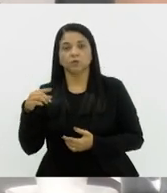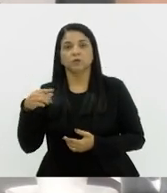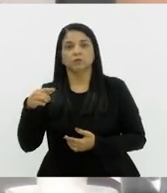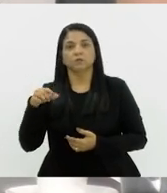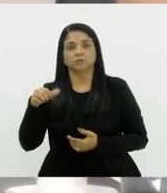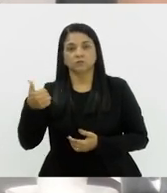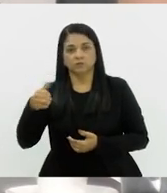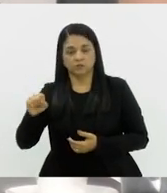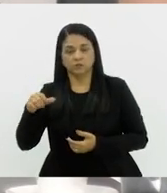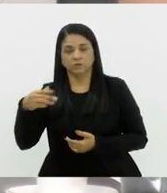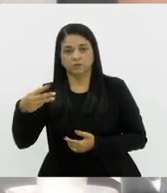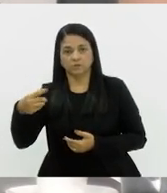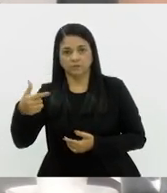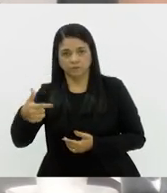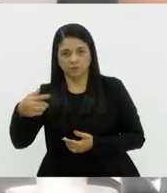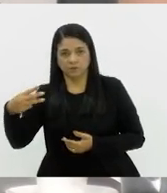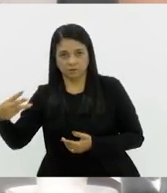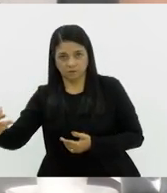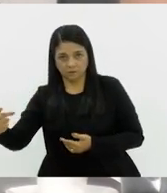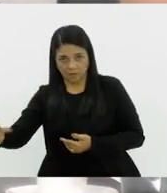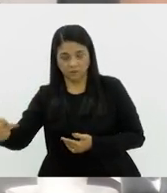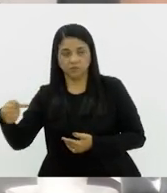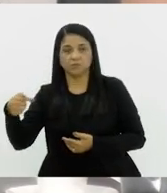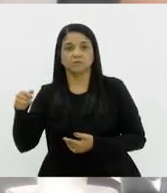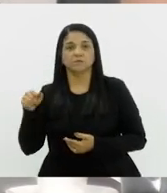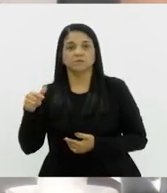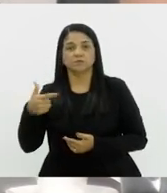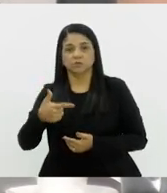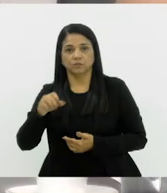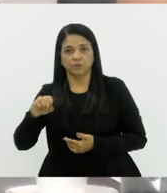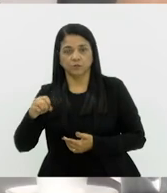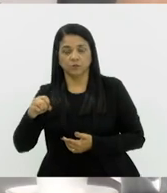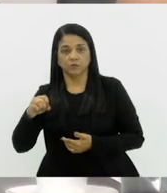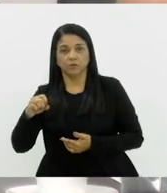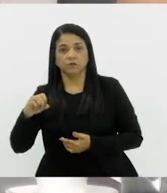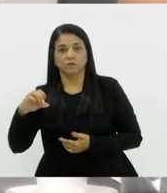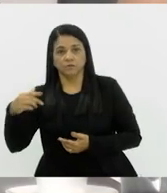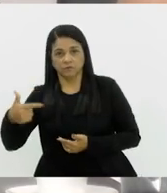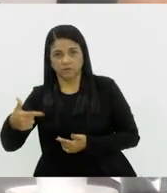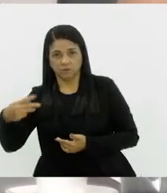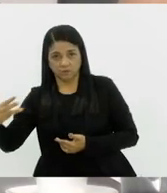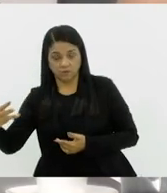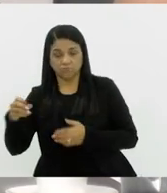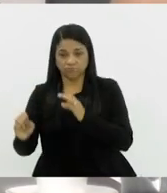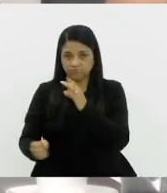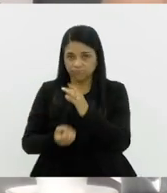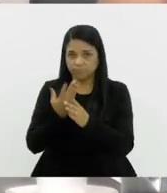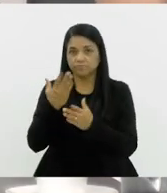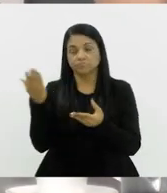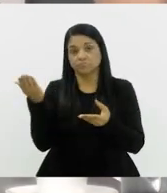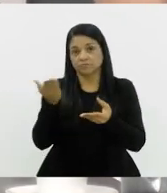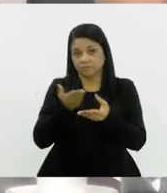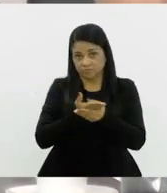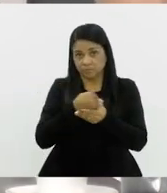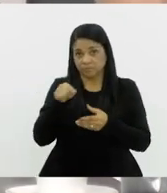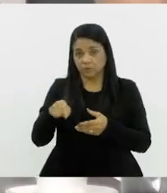1.30.001.1897/2023, que foi instaurado a partir da representação de moradores, inicialmente moradores do bairro do Joá,